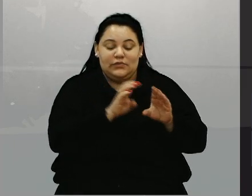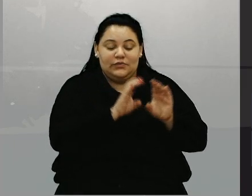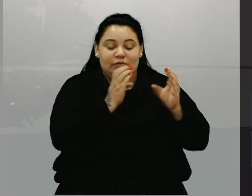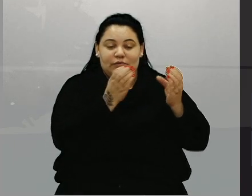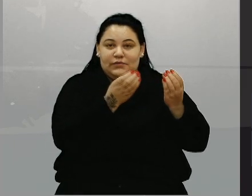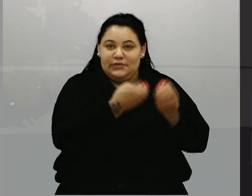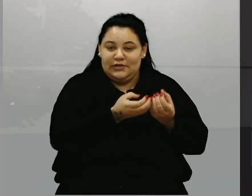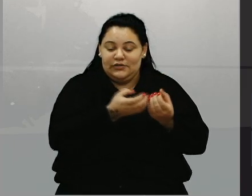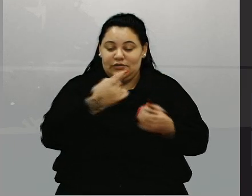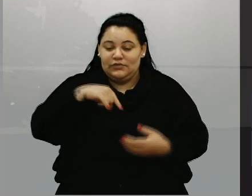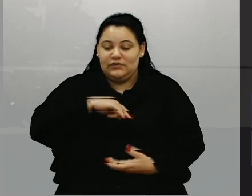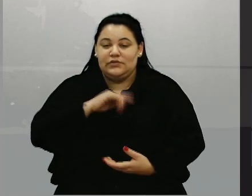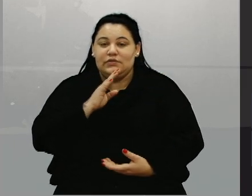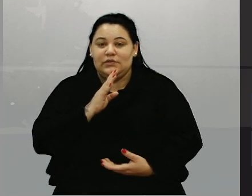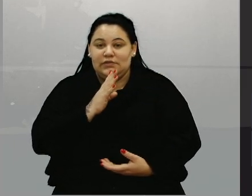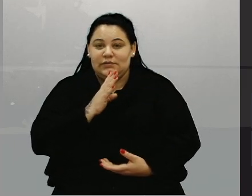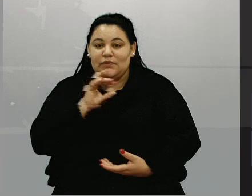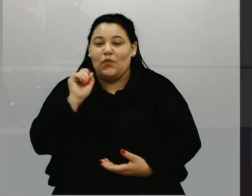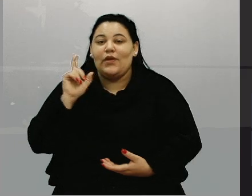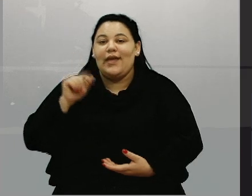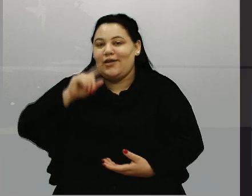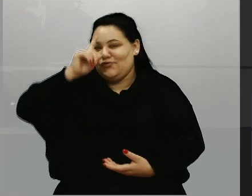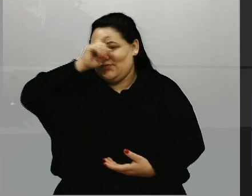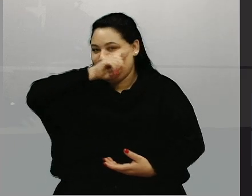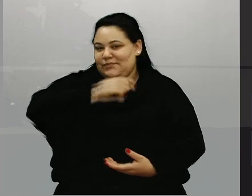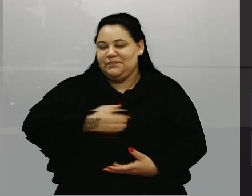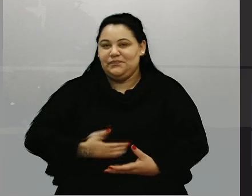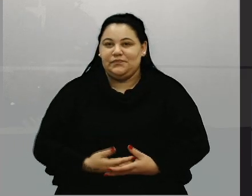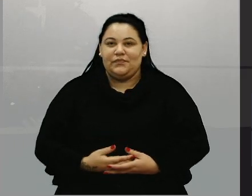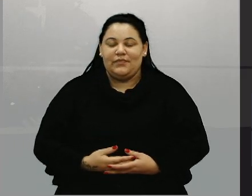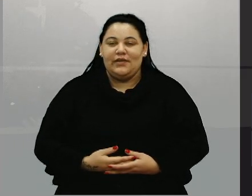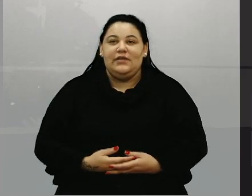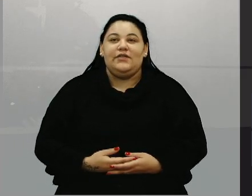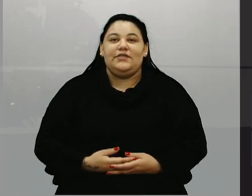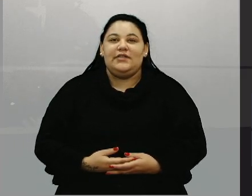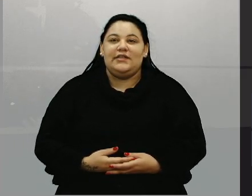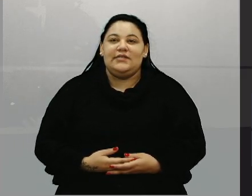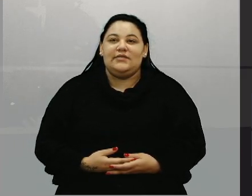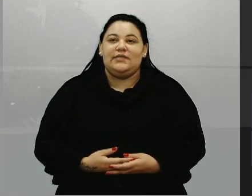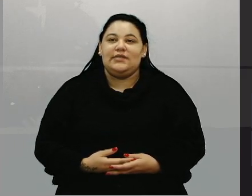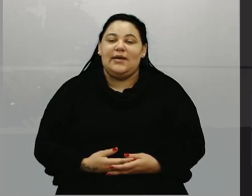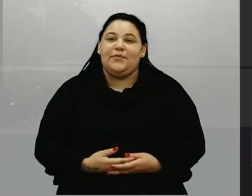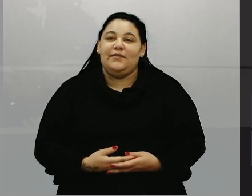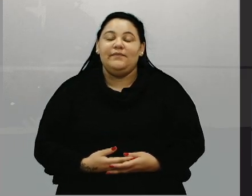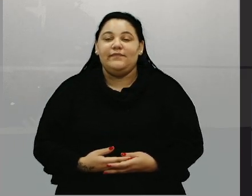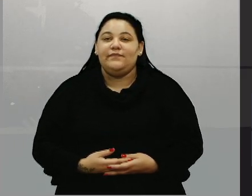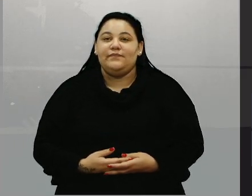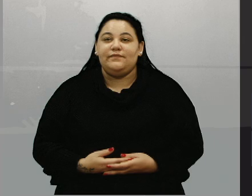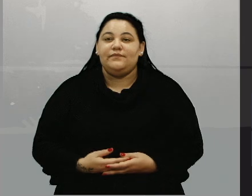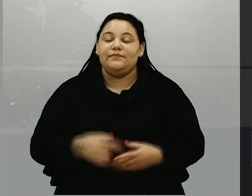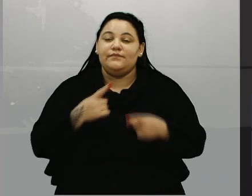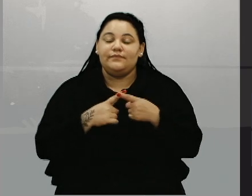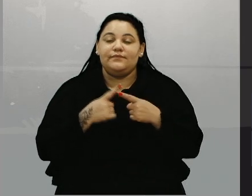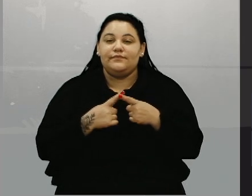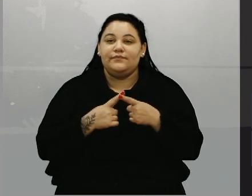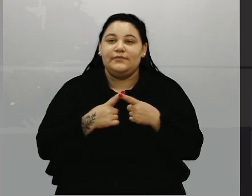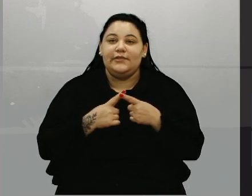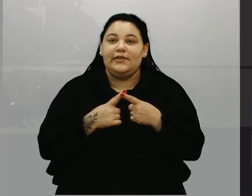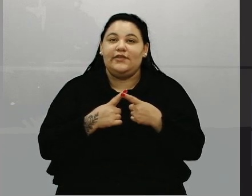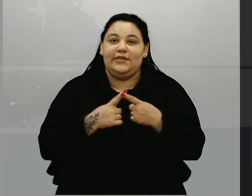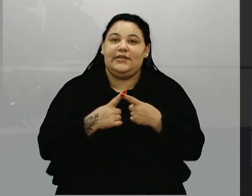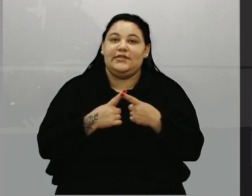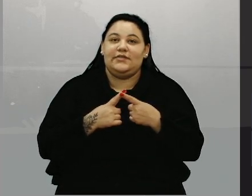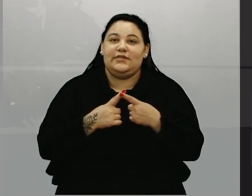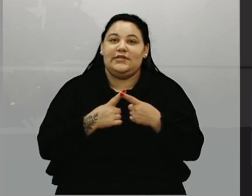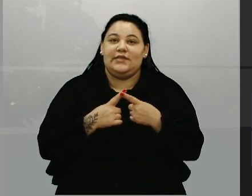que conheceu o que é dificuldade, né, porque vieram, né, de suas terras, largaram tudo para